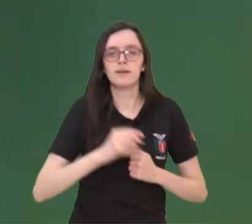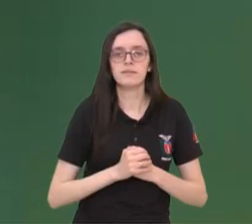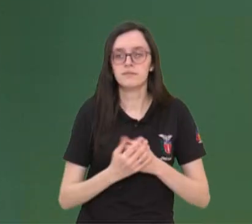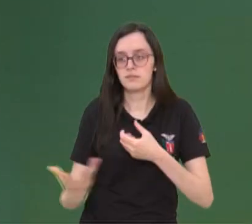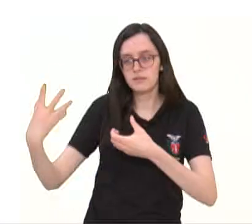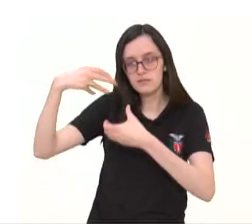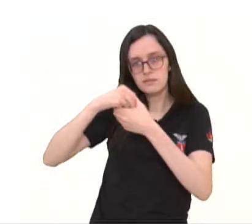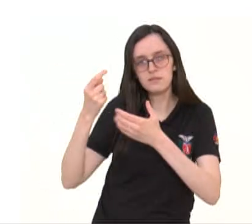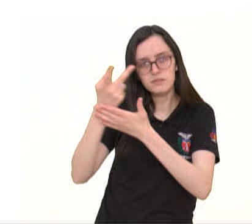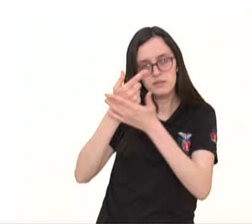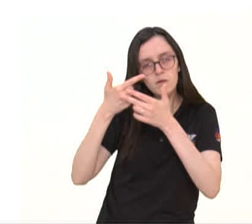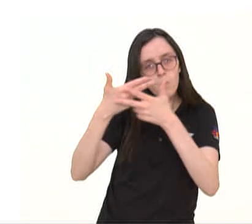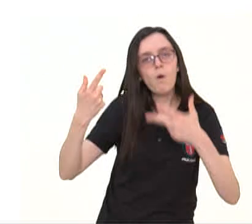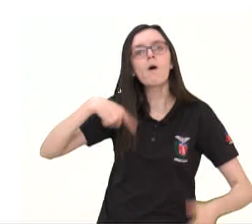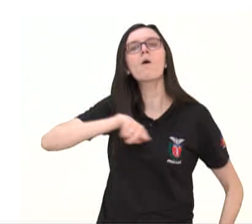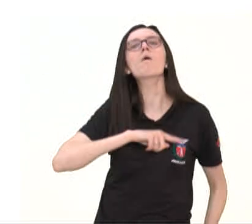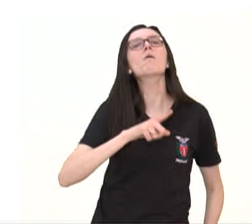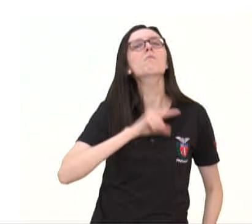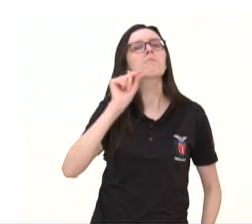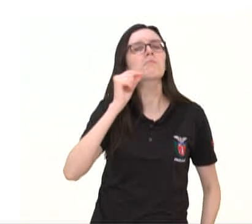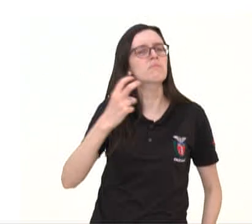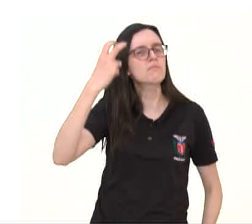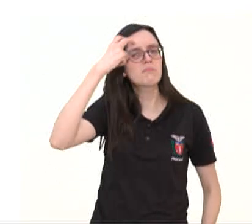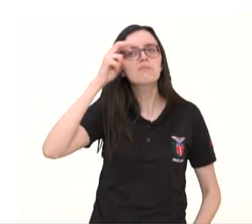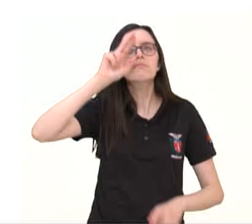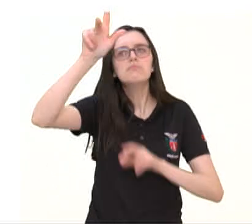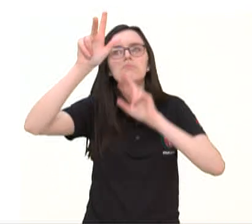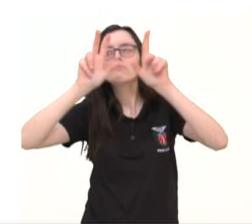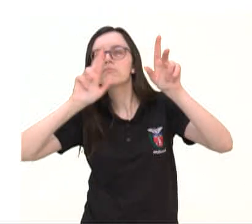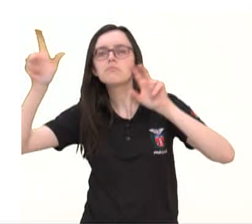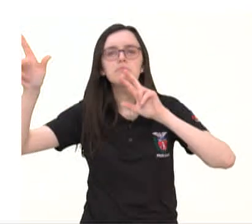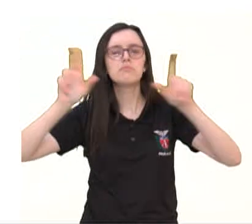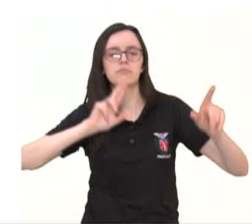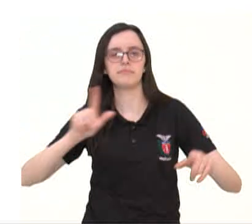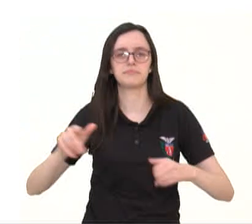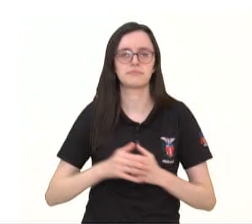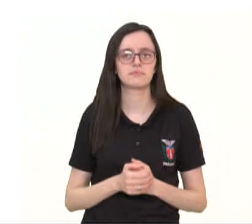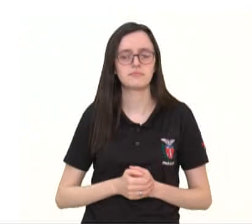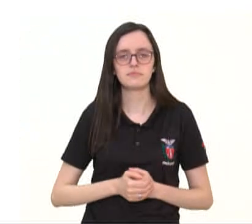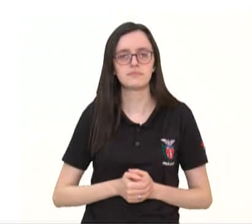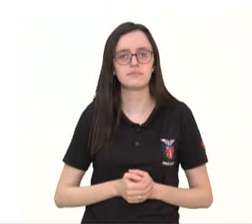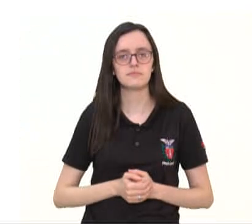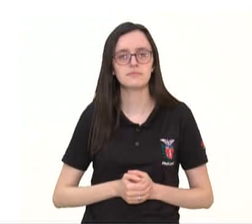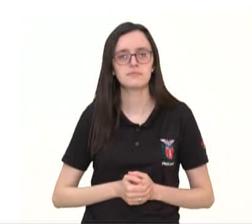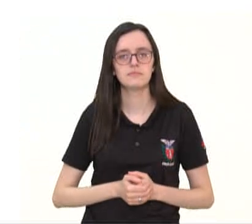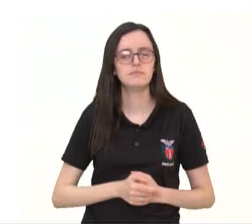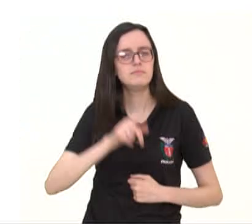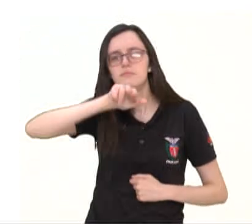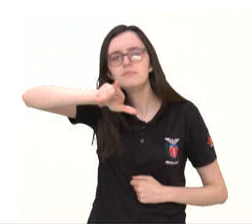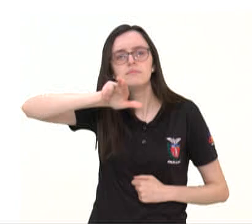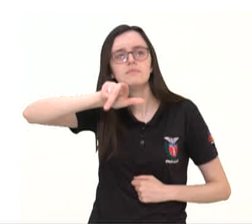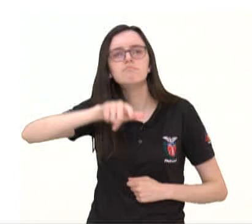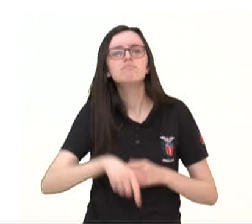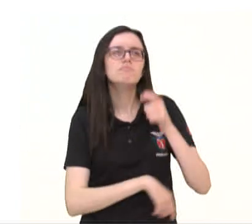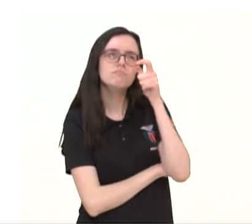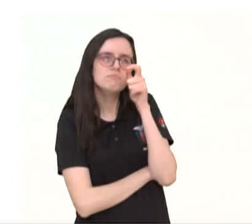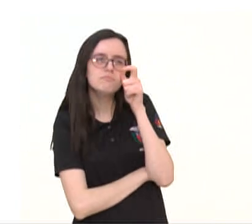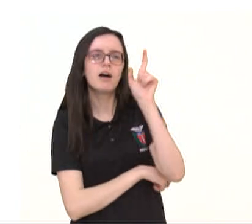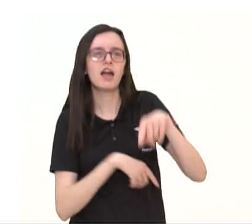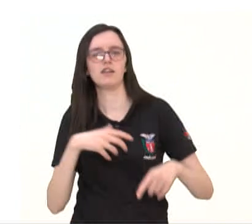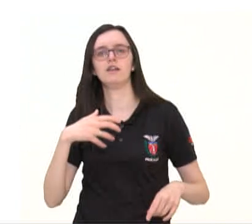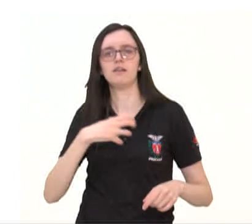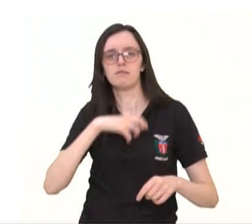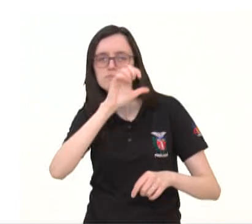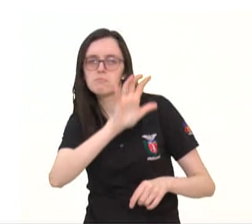desses desenhos nós temos culturas diferentes. Você não só vê pelo